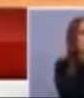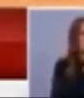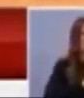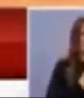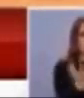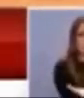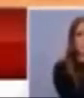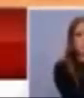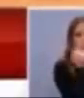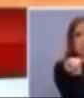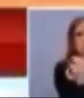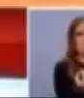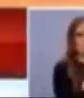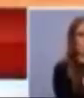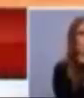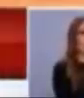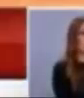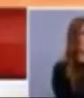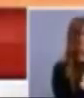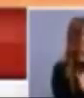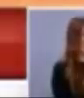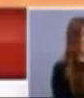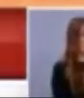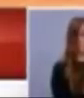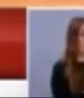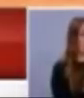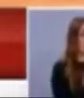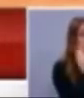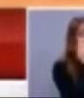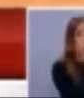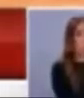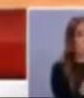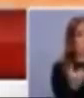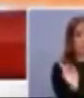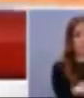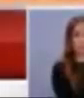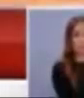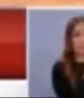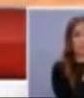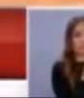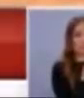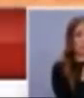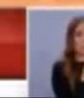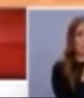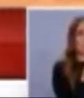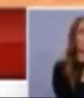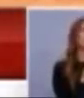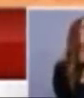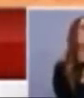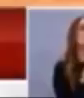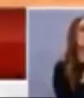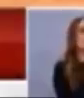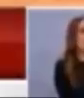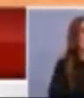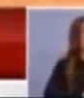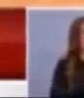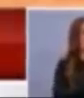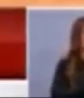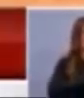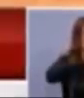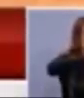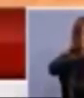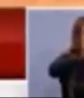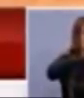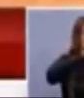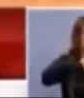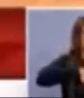benfica deixou de ser convidado para ele o 1 ao ao camarote presidencial para ver o jogo do